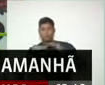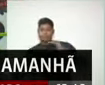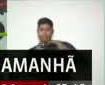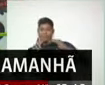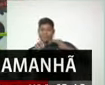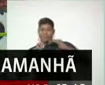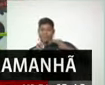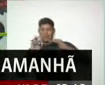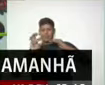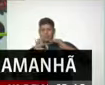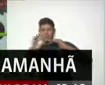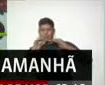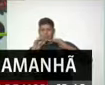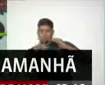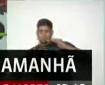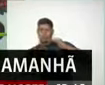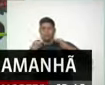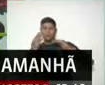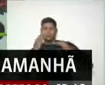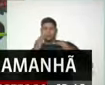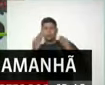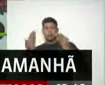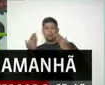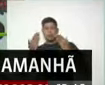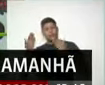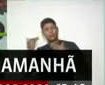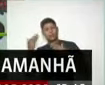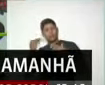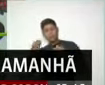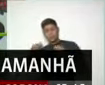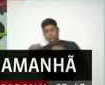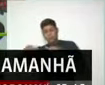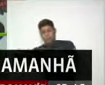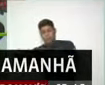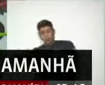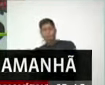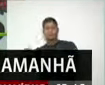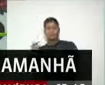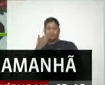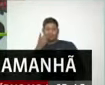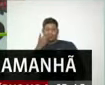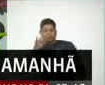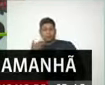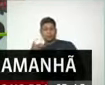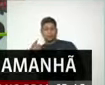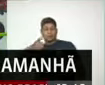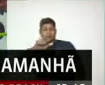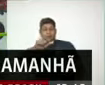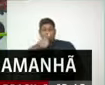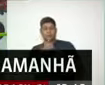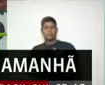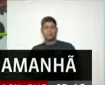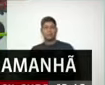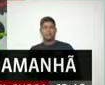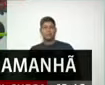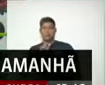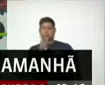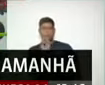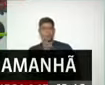cento quando comparamos a média semanal a gente verifica que permanecemos